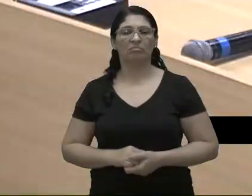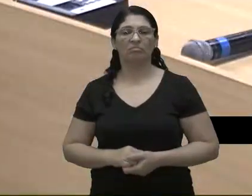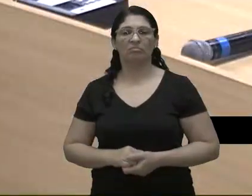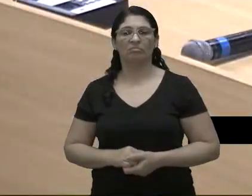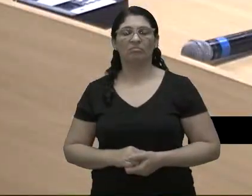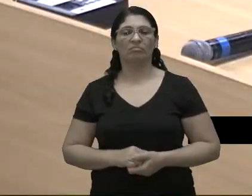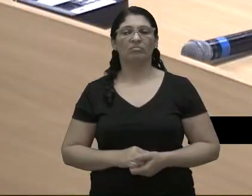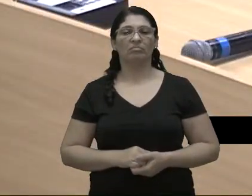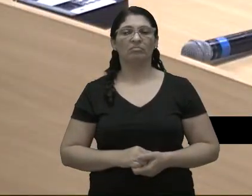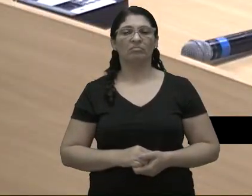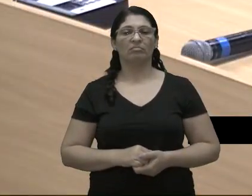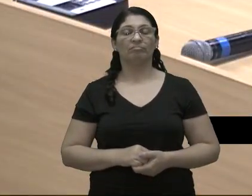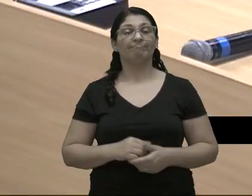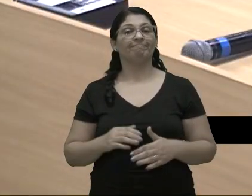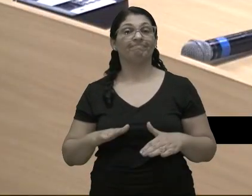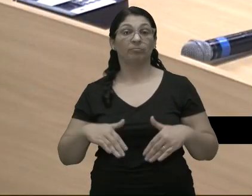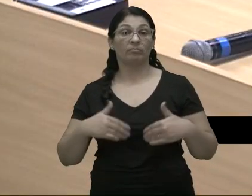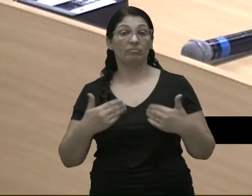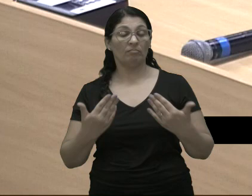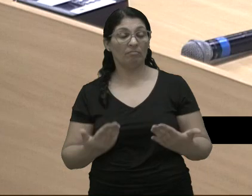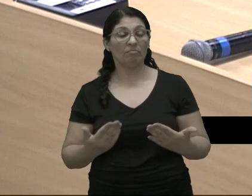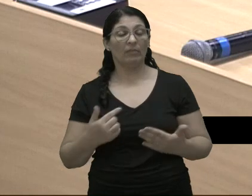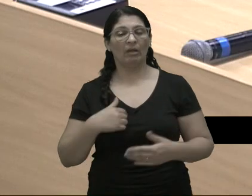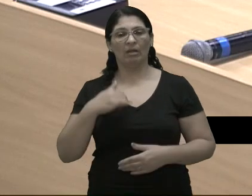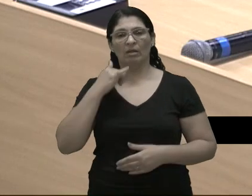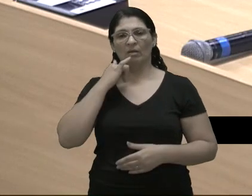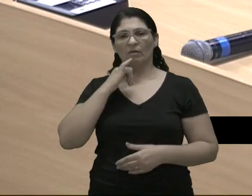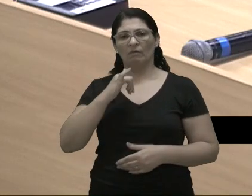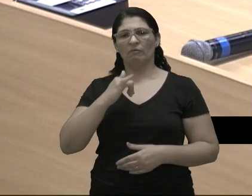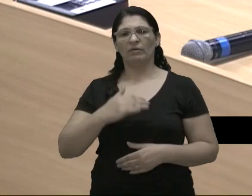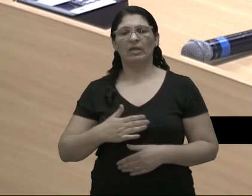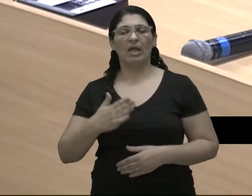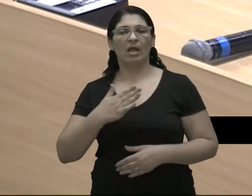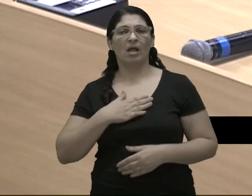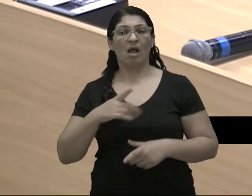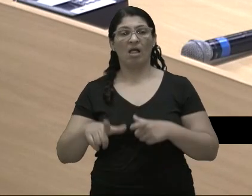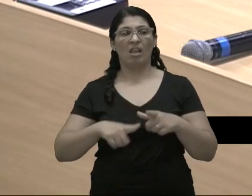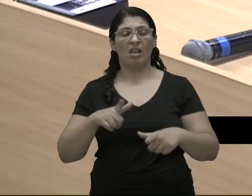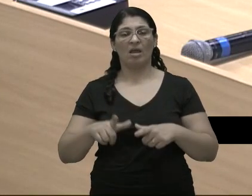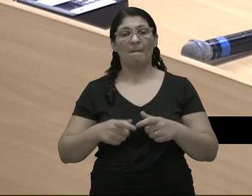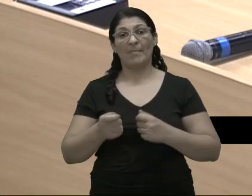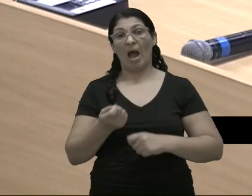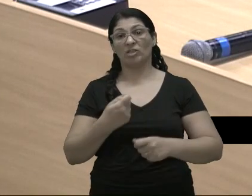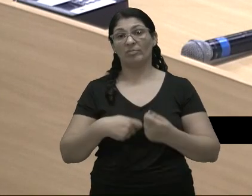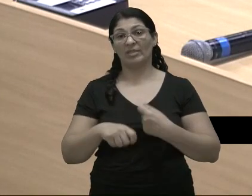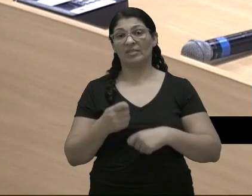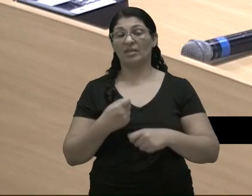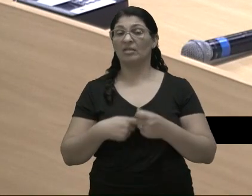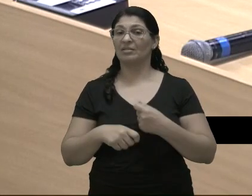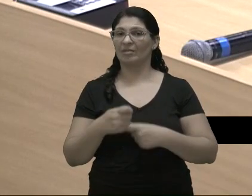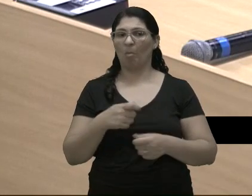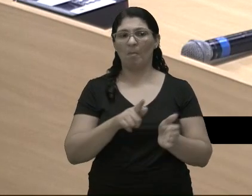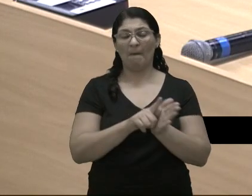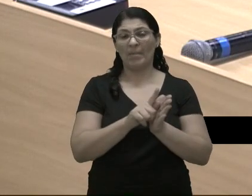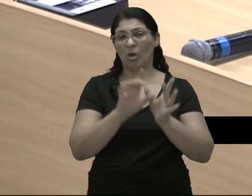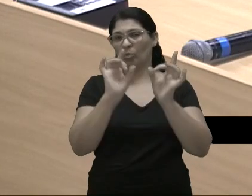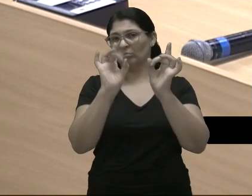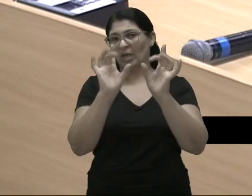Então, como que eu falei para você, a minha atribuição é apoio na gestão administrativa. Uma pergunta específica,